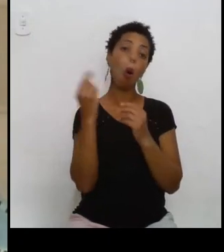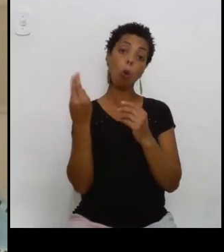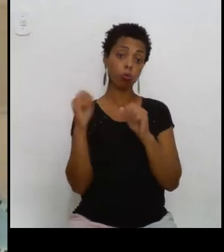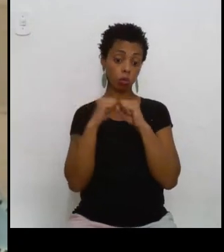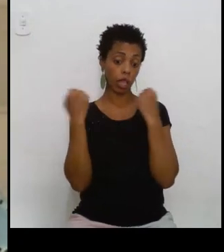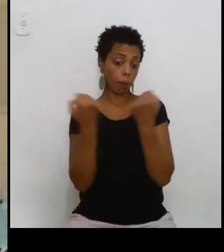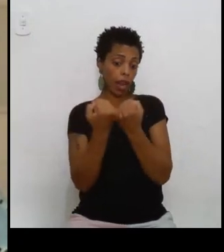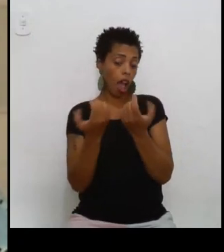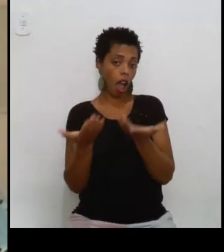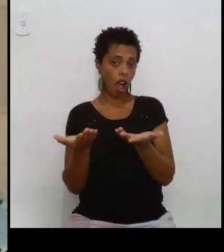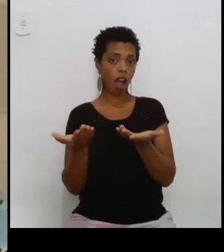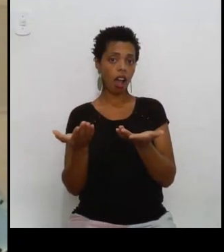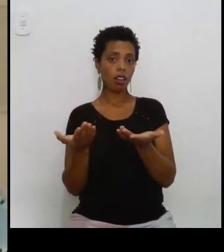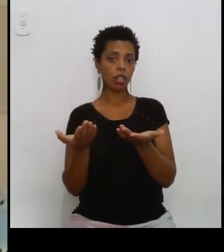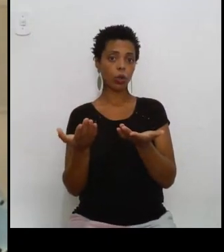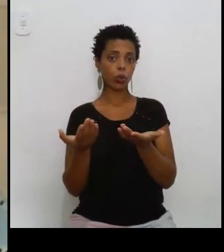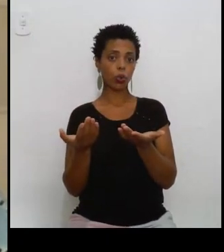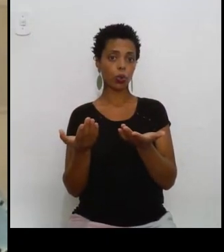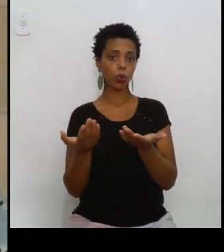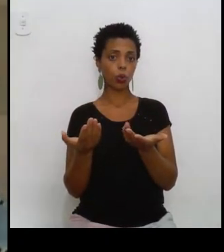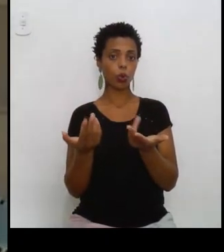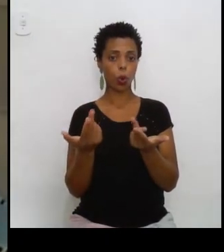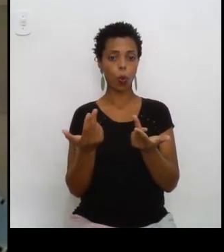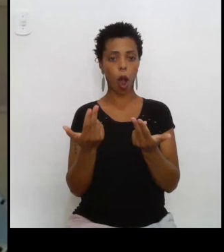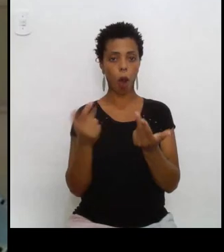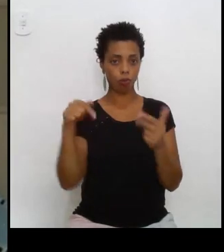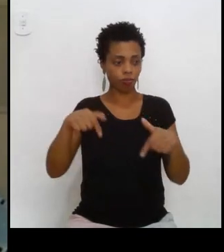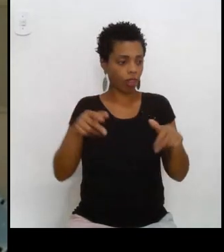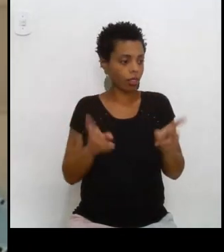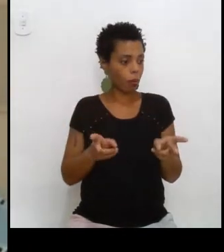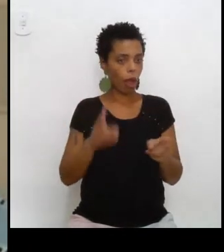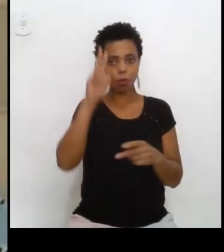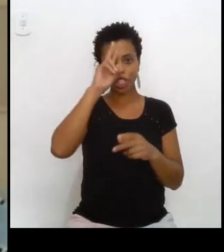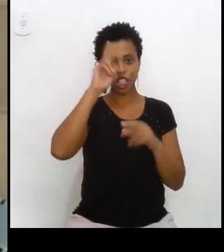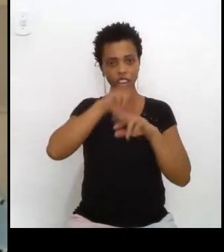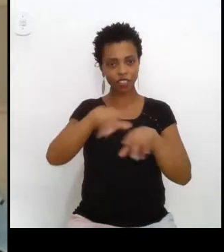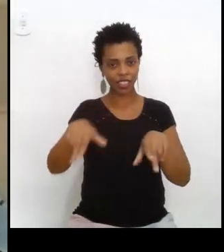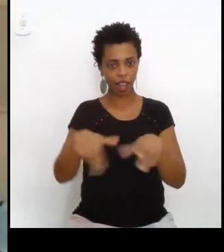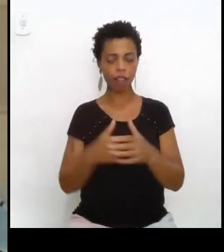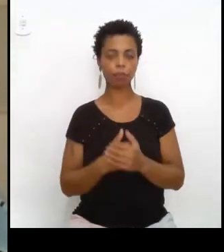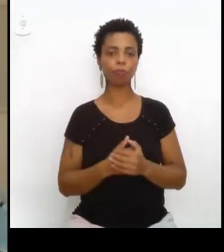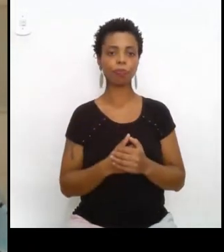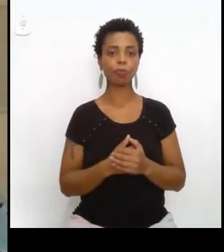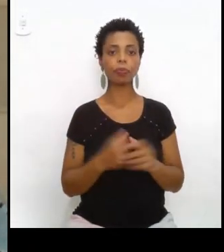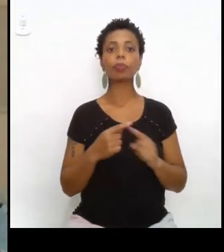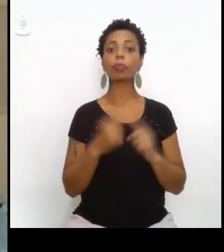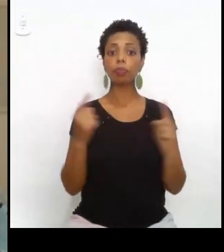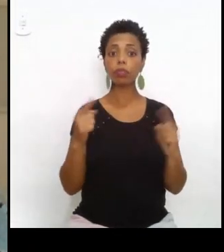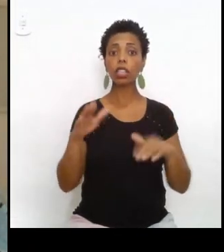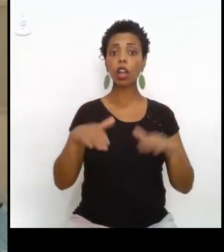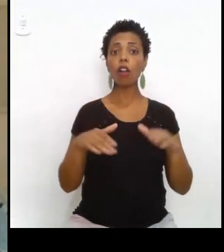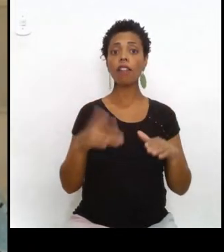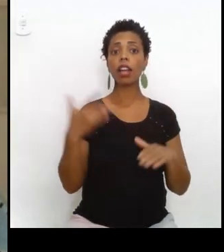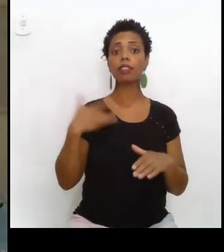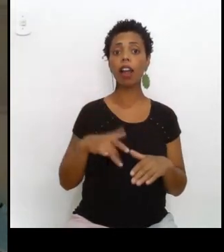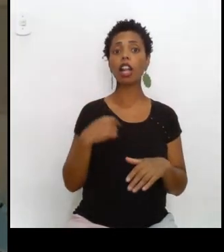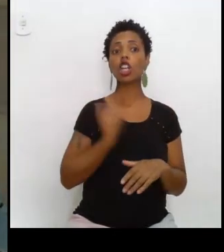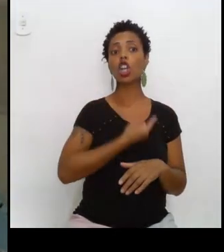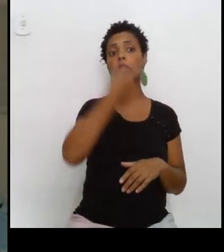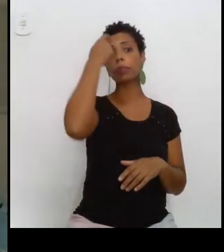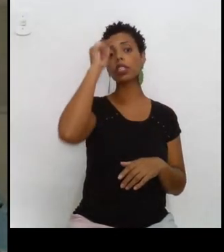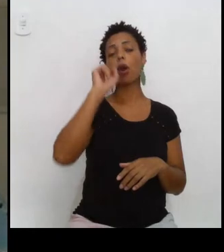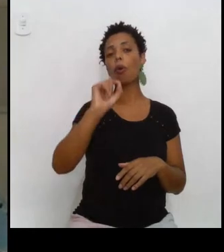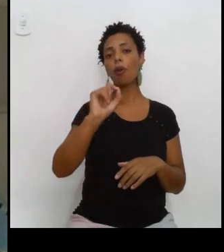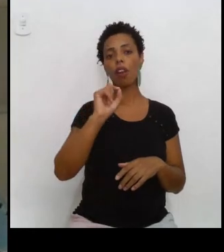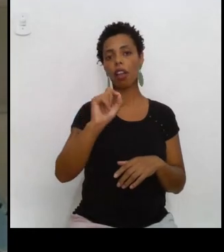como o e o história da diversidade assim é mas talvez caiba a gente pensar que isso sempre talvez